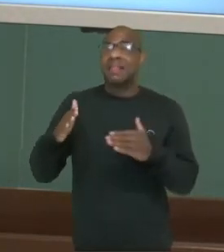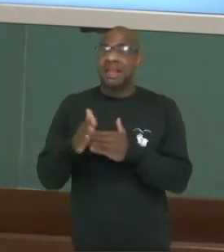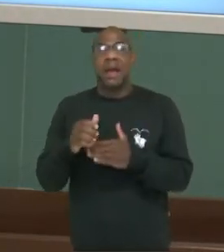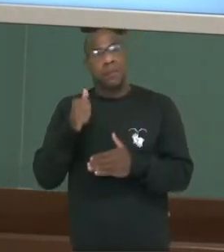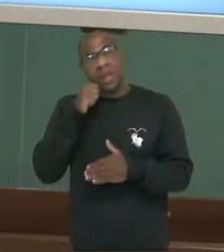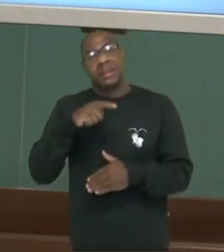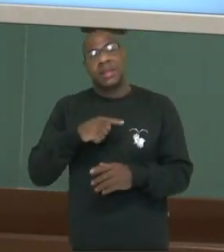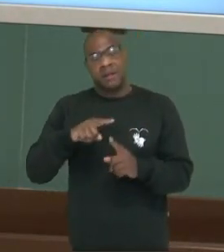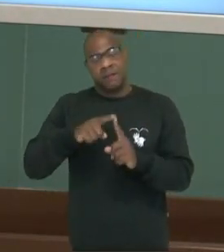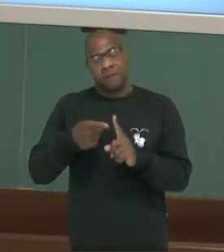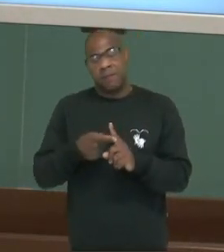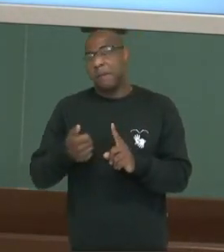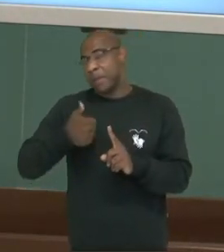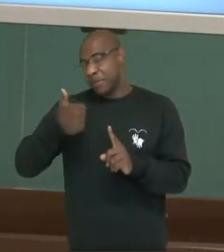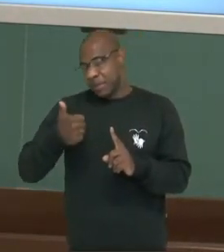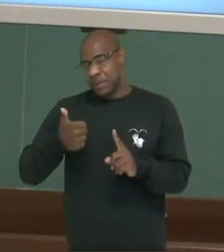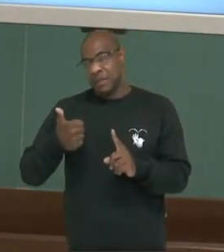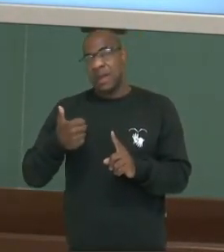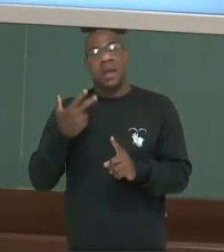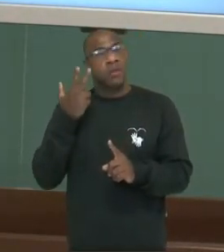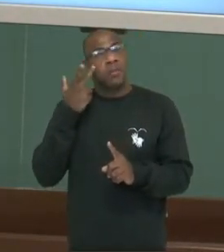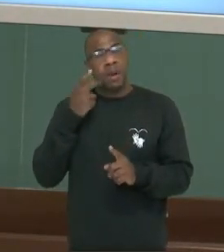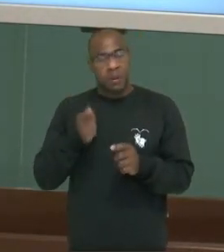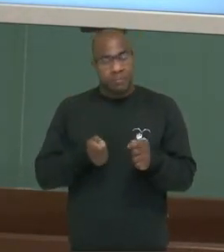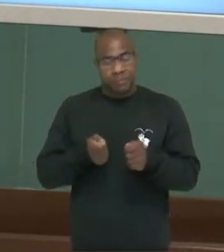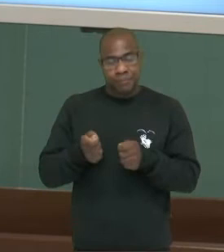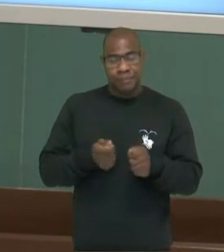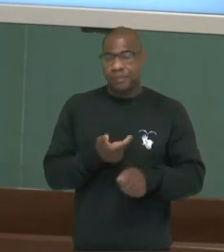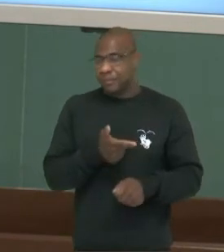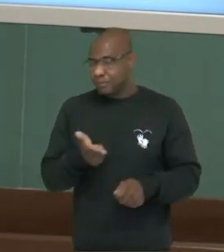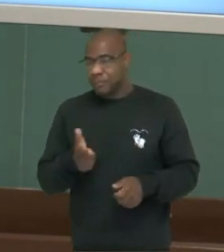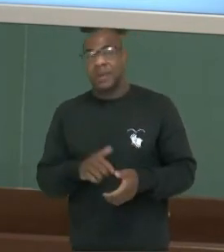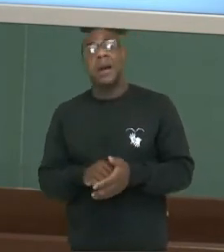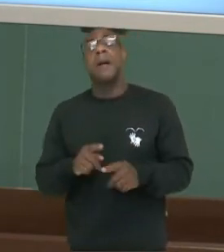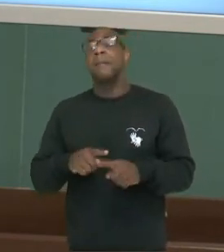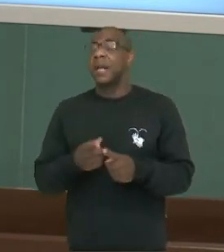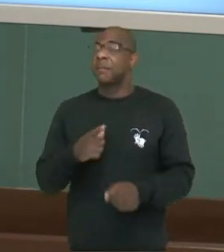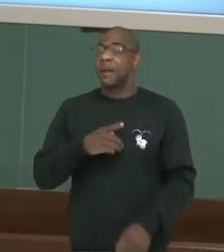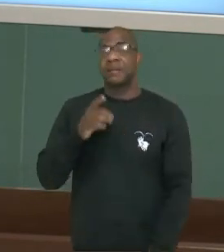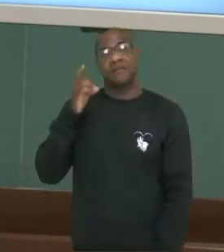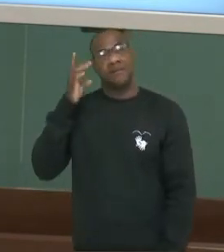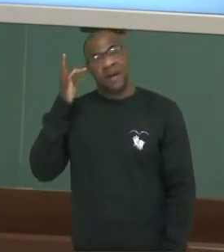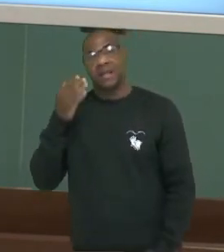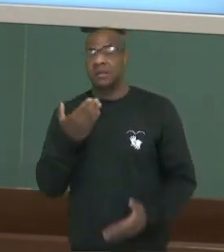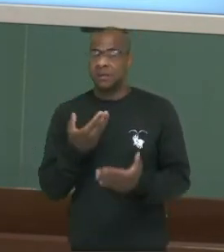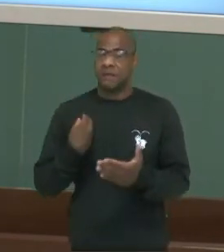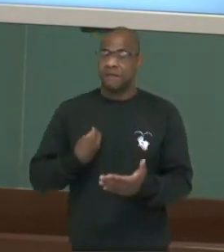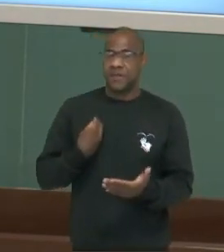seja tão regular. Mas, para facilitar a nossa vida e os estudos,